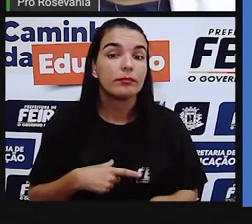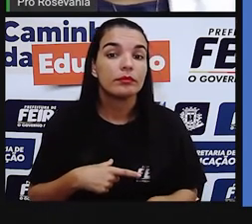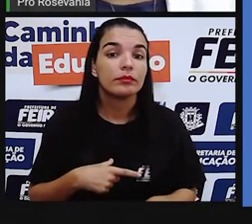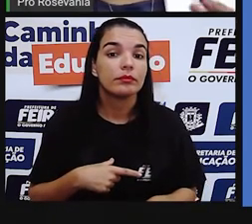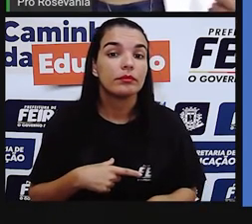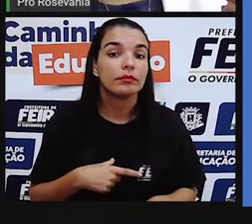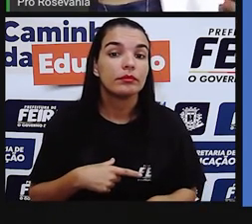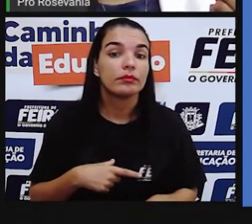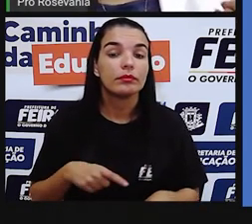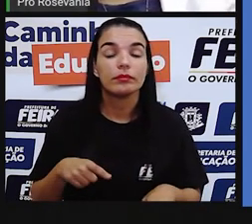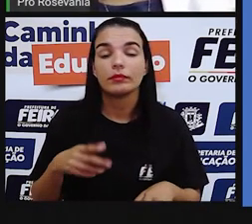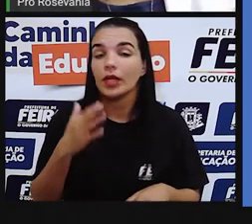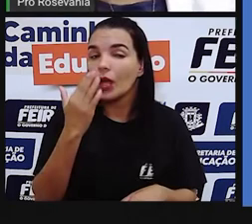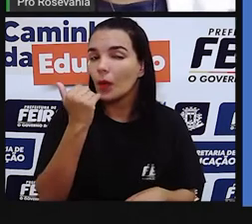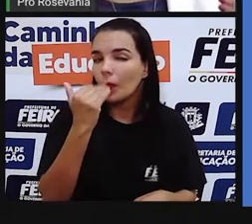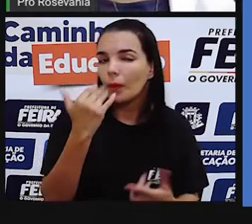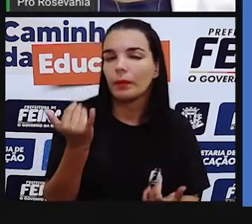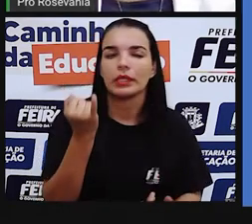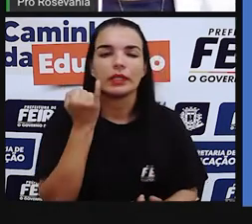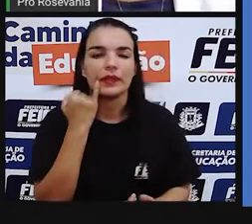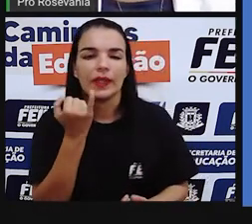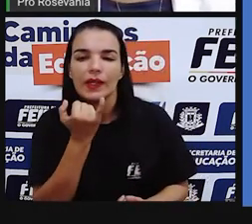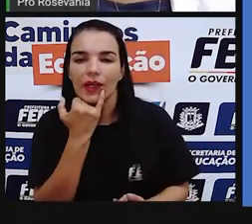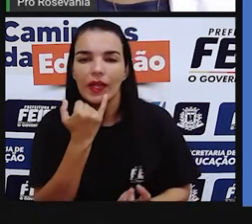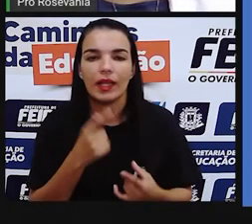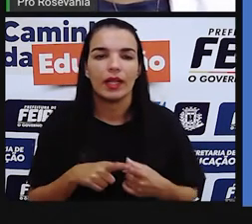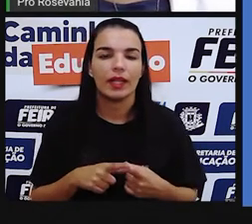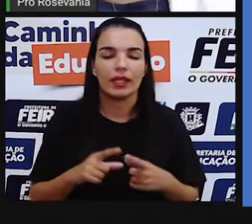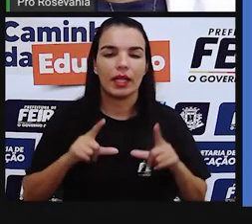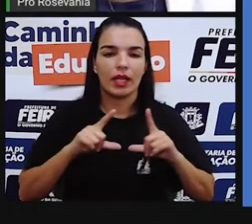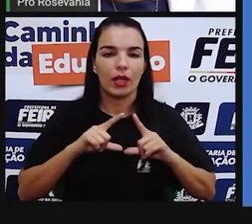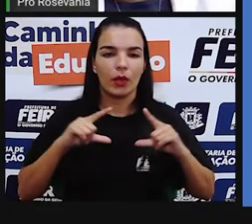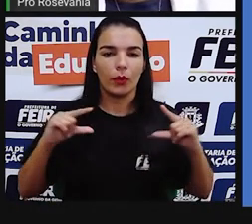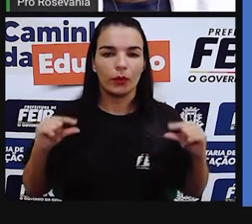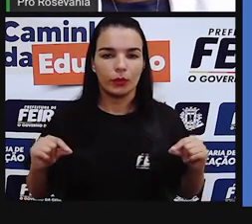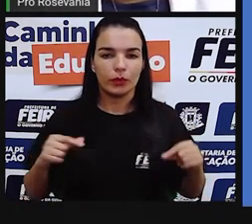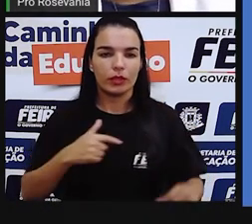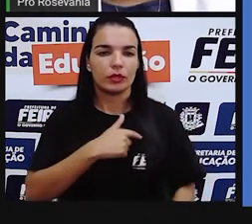comida italiana, comida, né, japonesa, comida